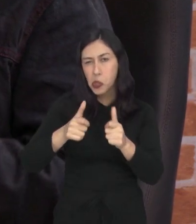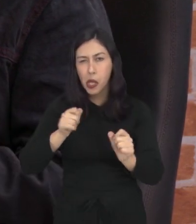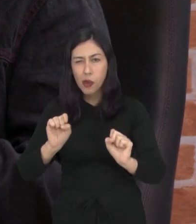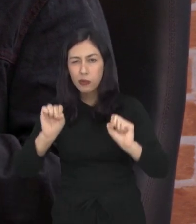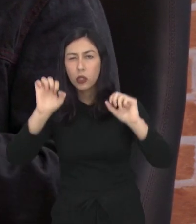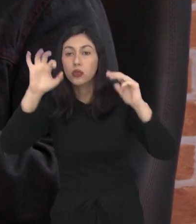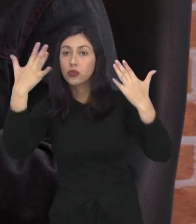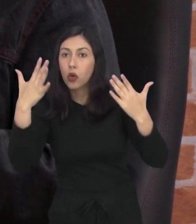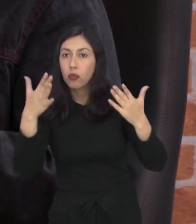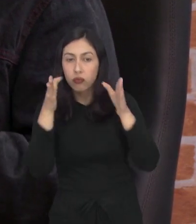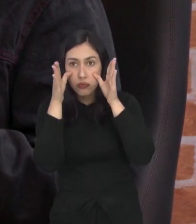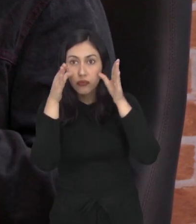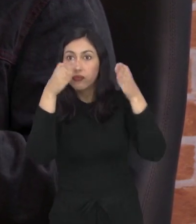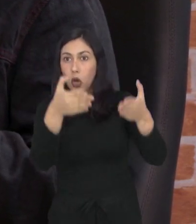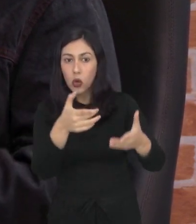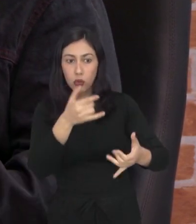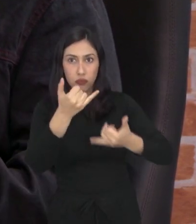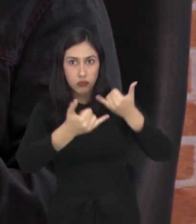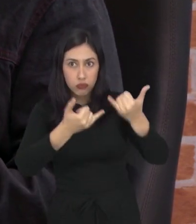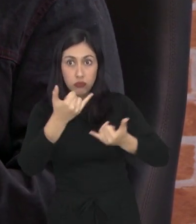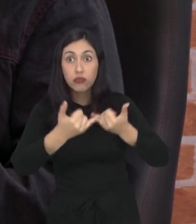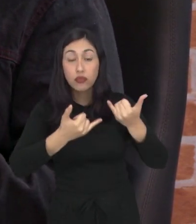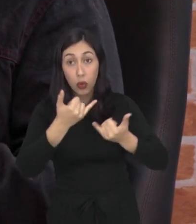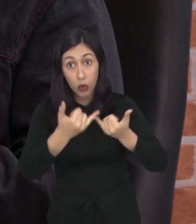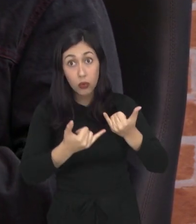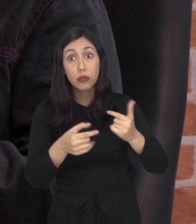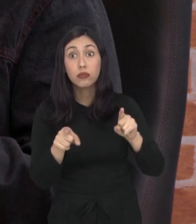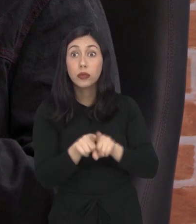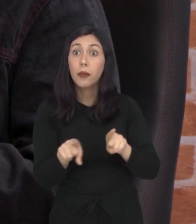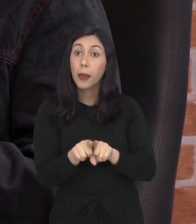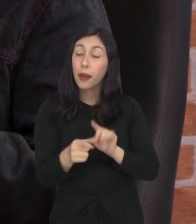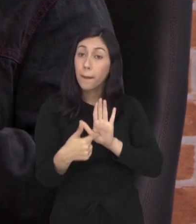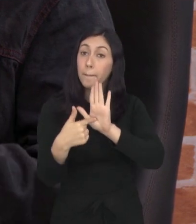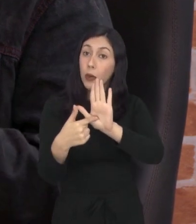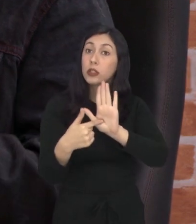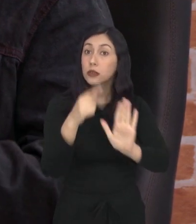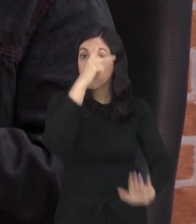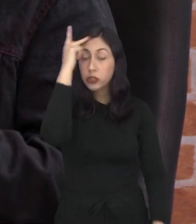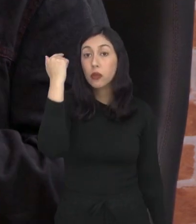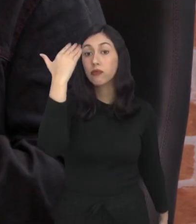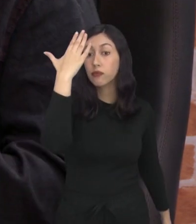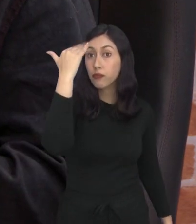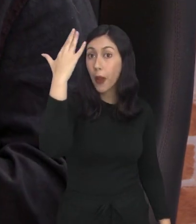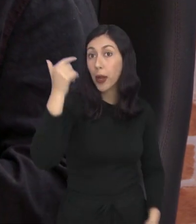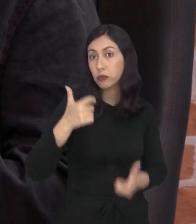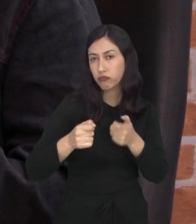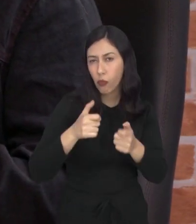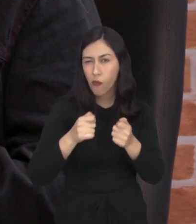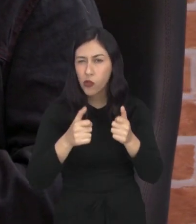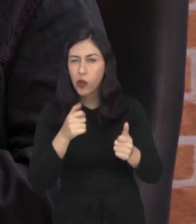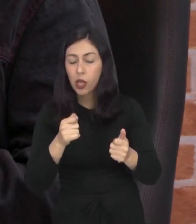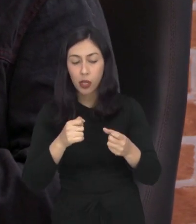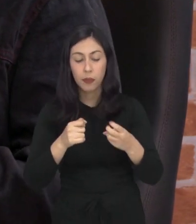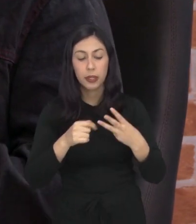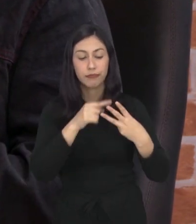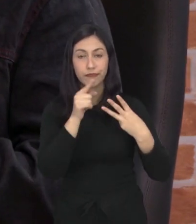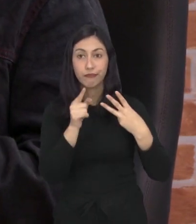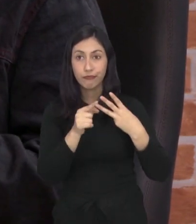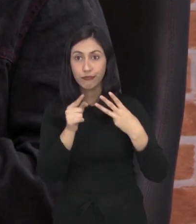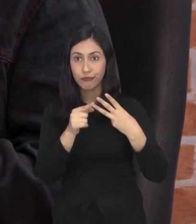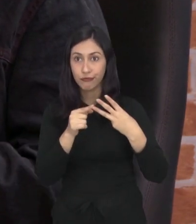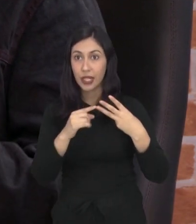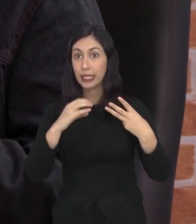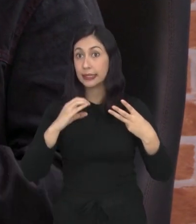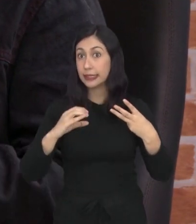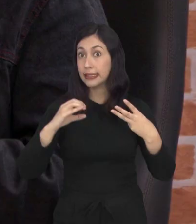mais focado para essa questão de jogos, que inclusive trazem também pessoas grandes da indústria dos games. E a gente tem a